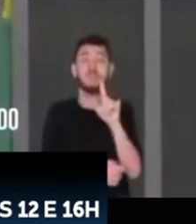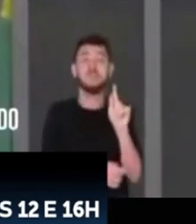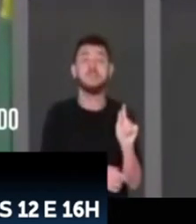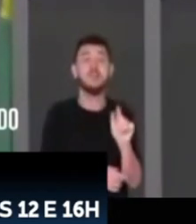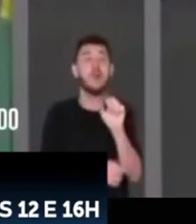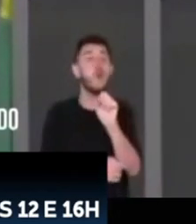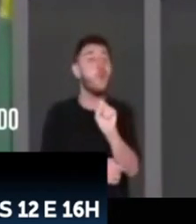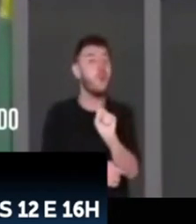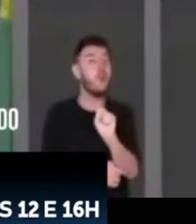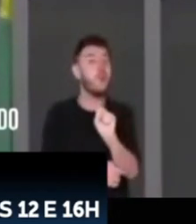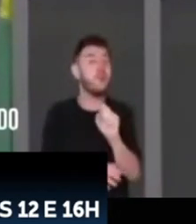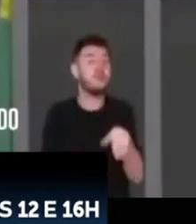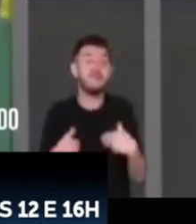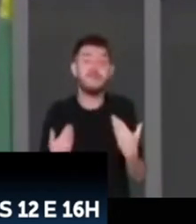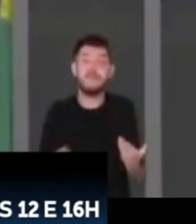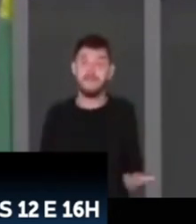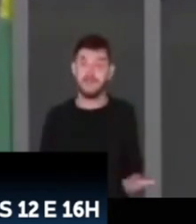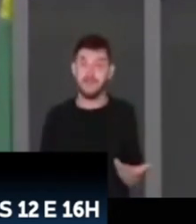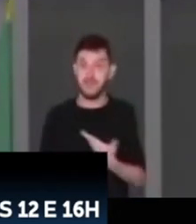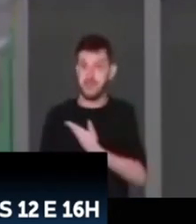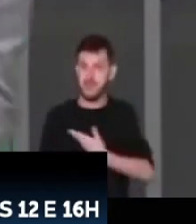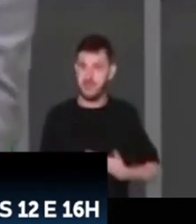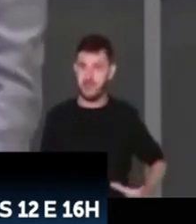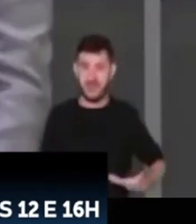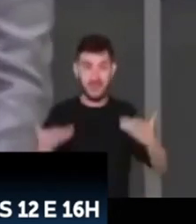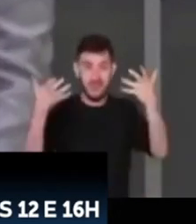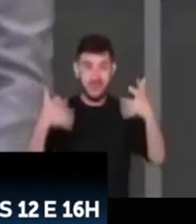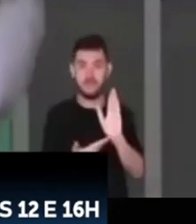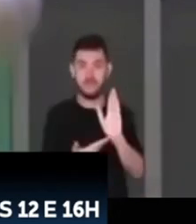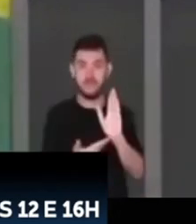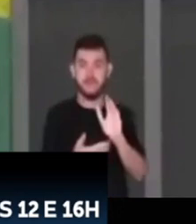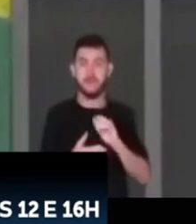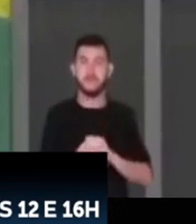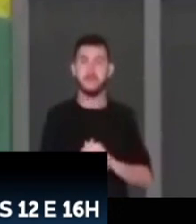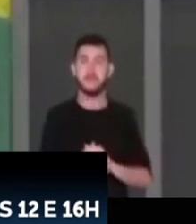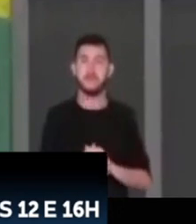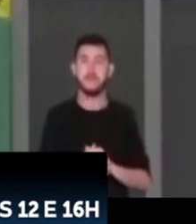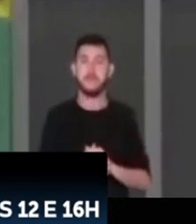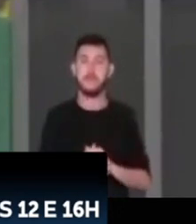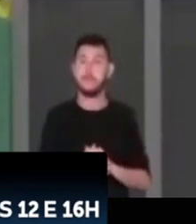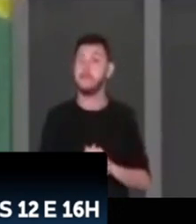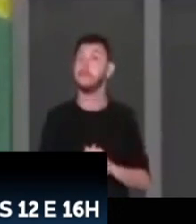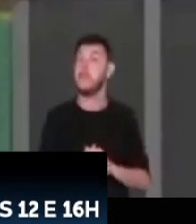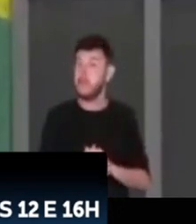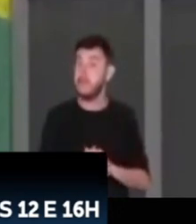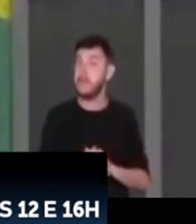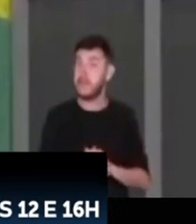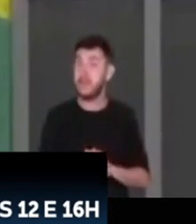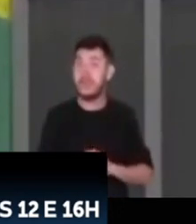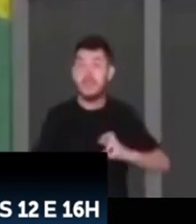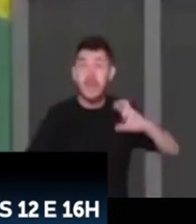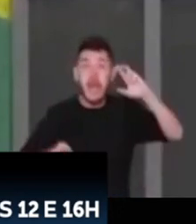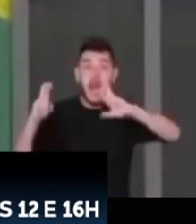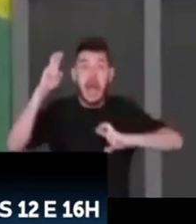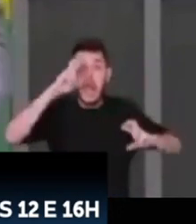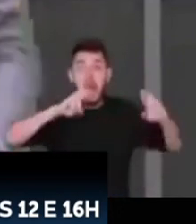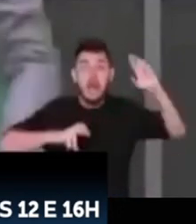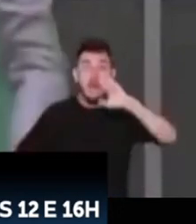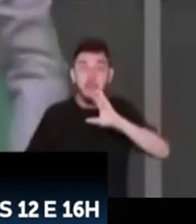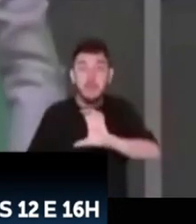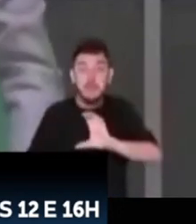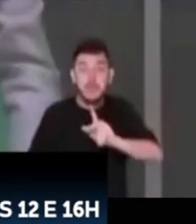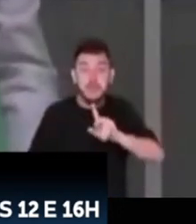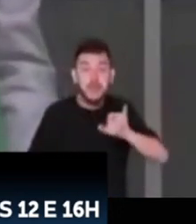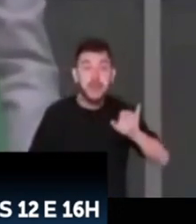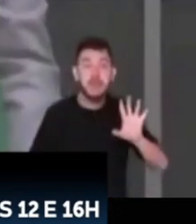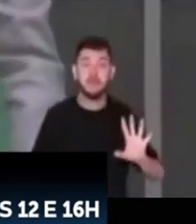governo não quer a CPI do dia 8 aqui. Se esta CPI acontecer, nós